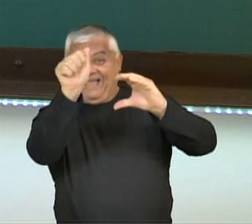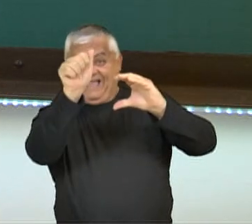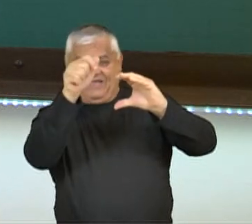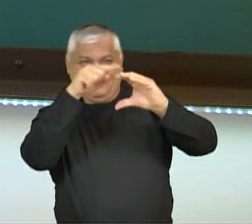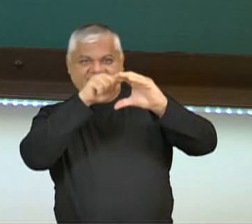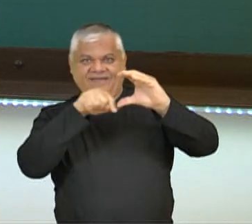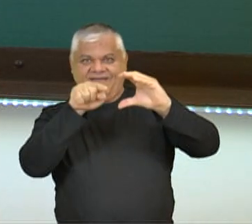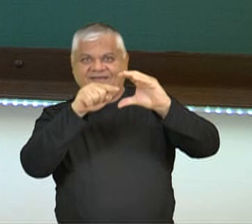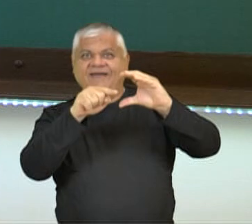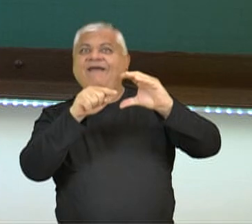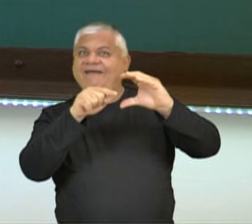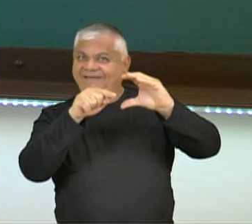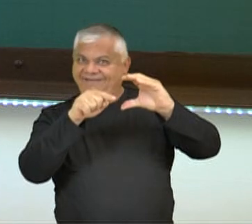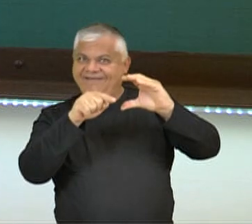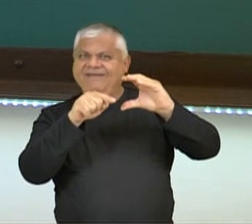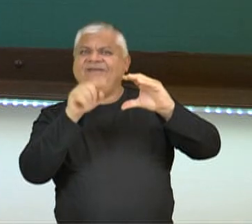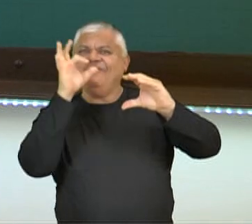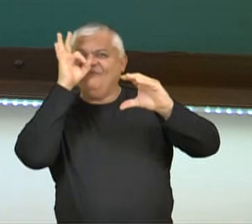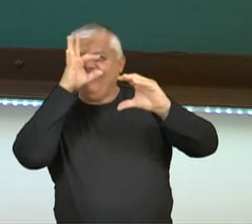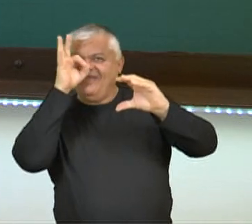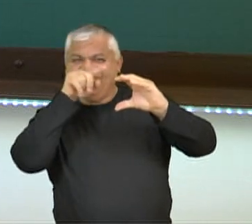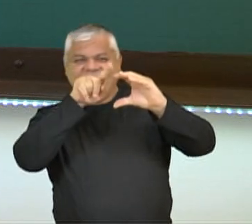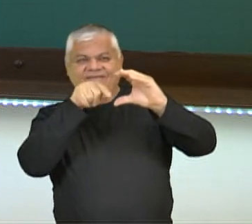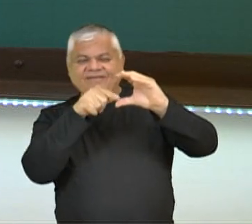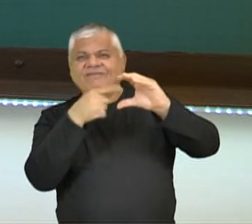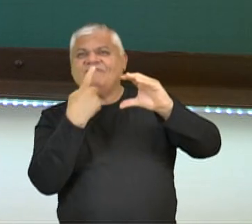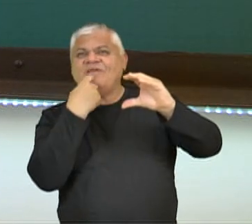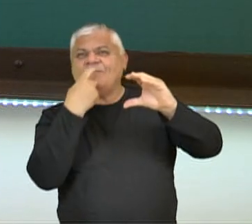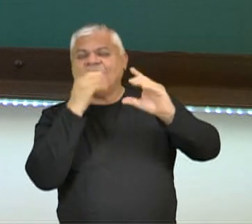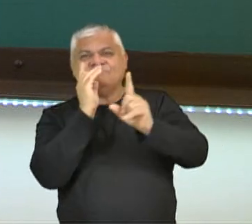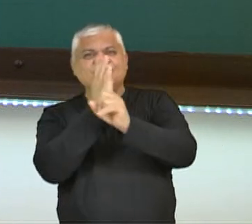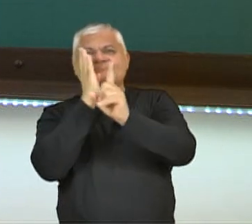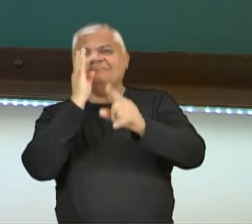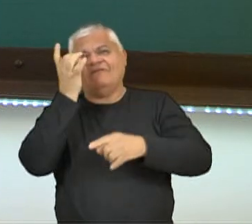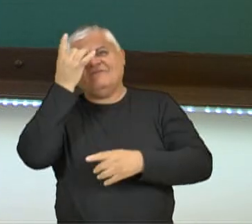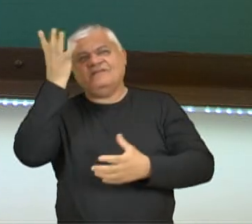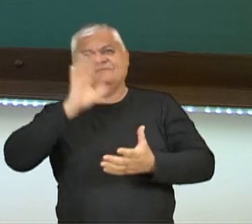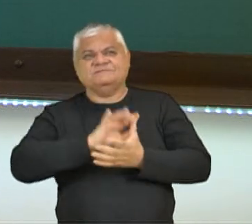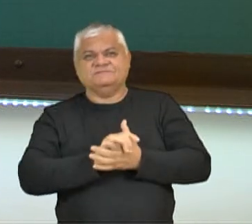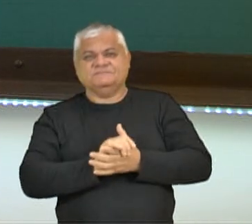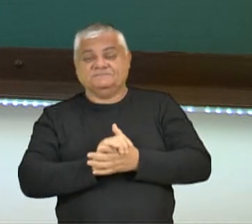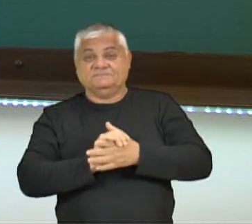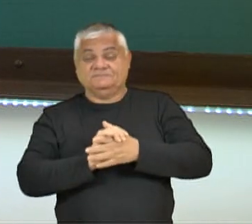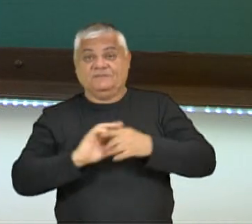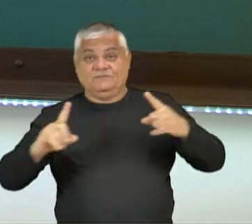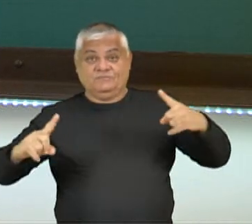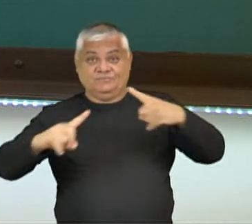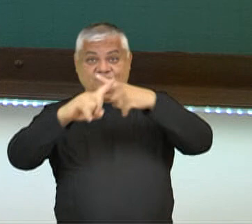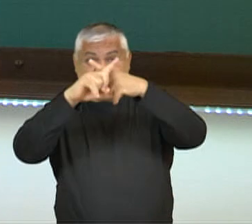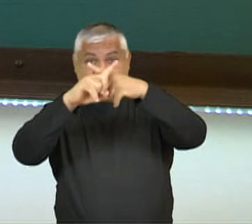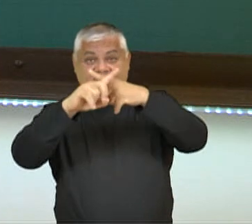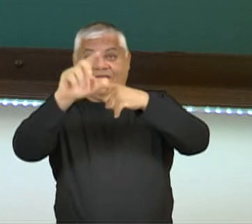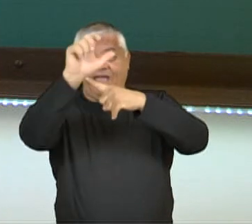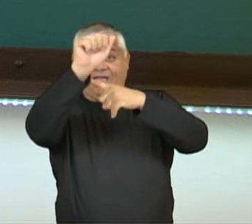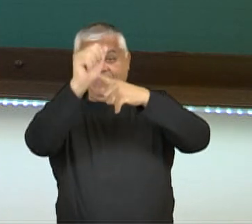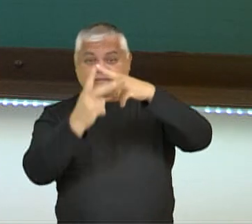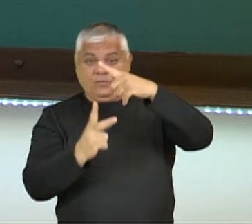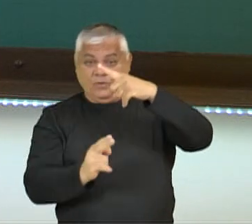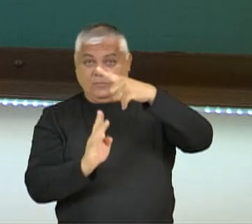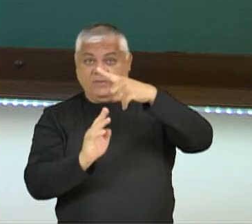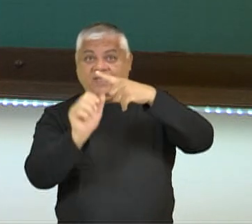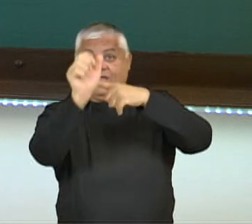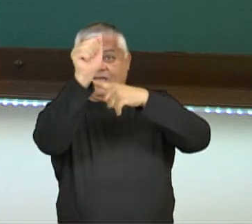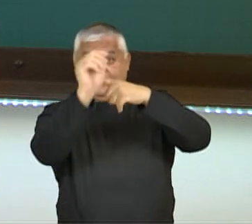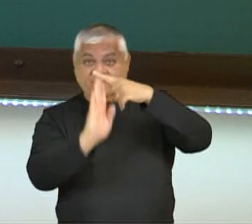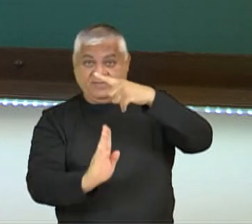é, mas é isso mesmo. É fácil, assim, de cara, gente. O ângulo A não é igual ao de baixo? Não são opostos